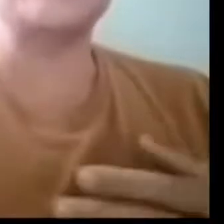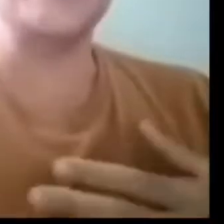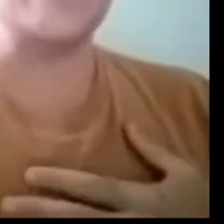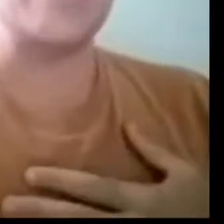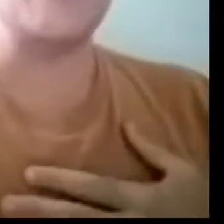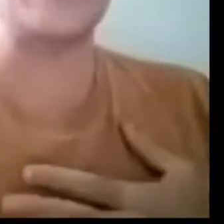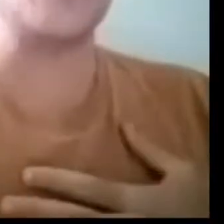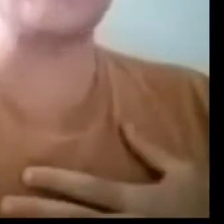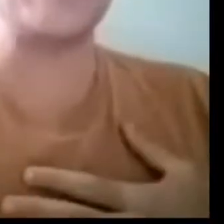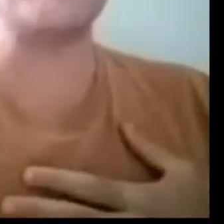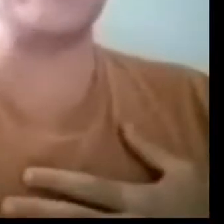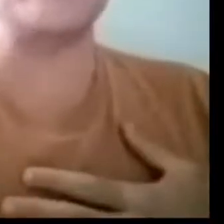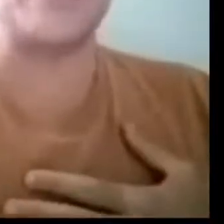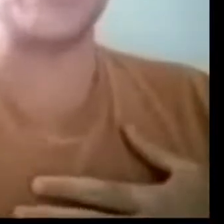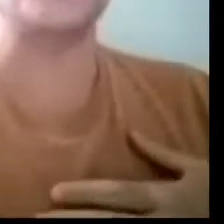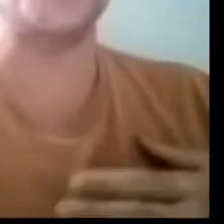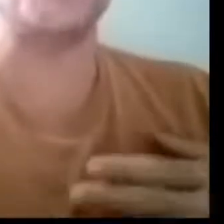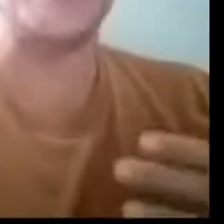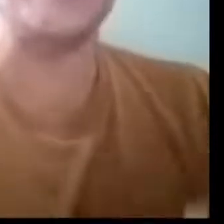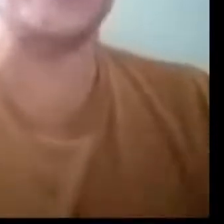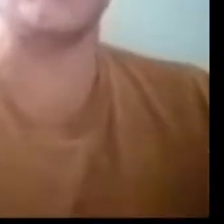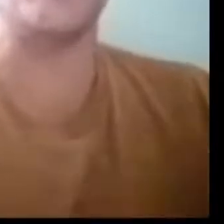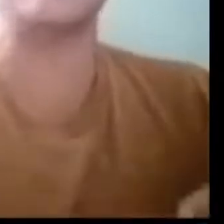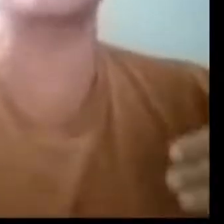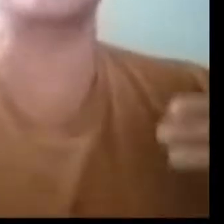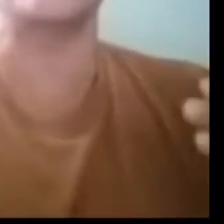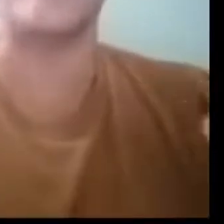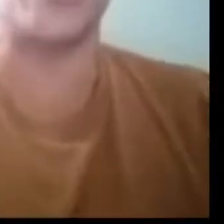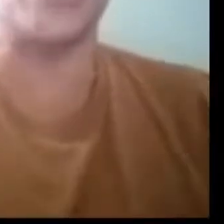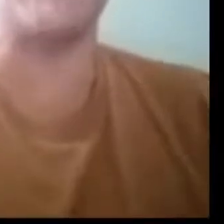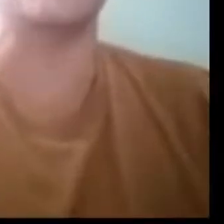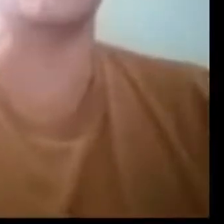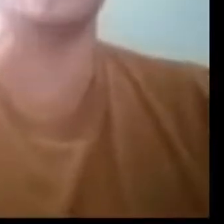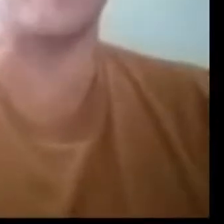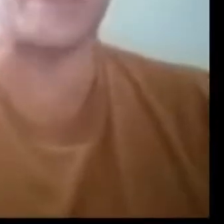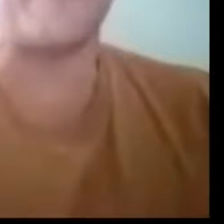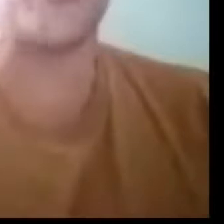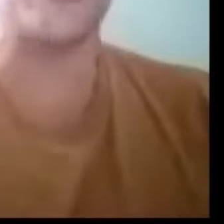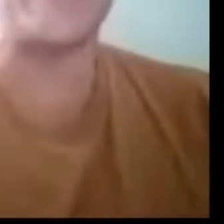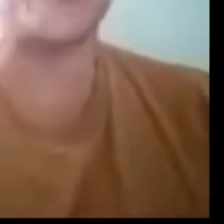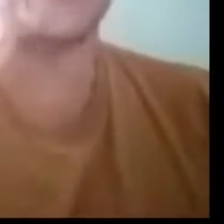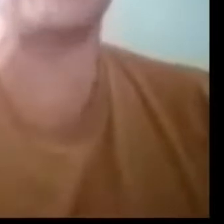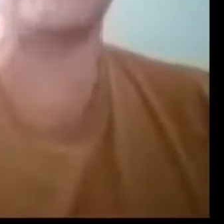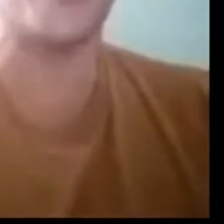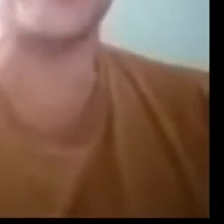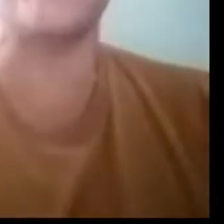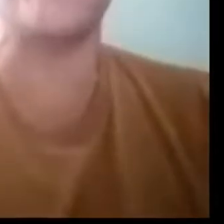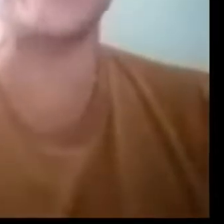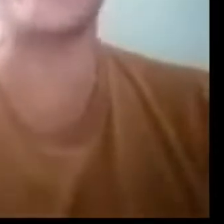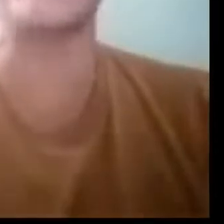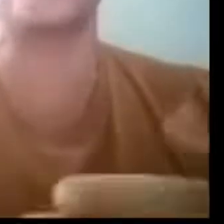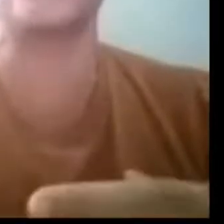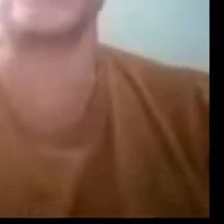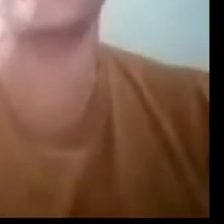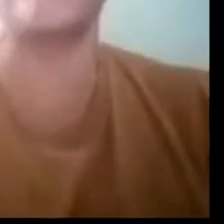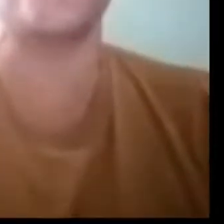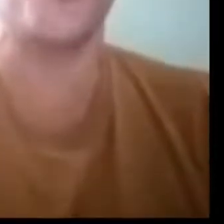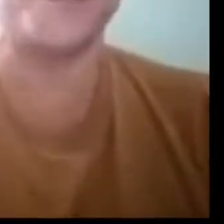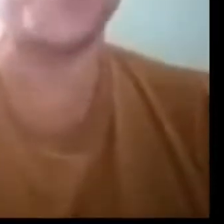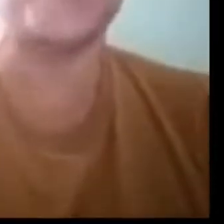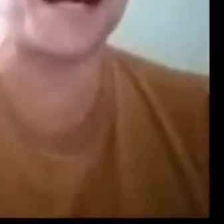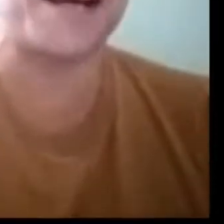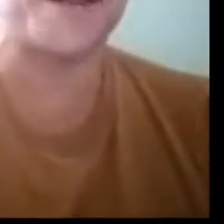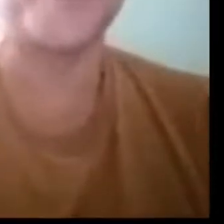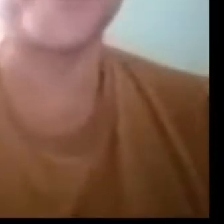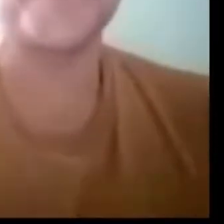E assim, eu quero parabenizar o Centro de Mídias por essa tentativa louvável, né, de dar voz e vez aqui a todos os